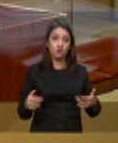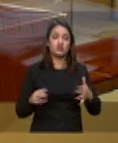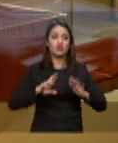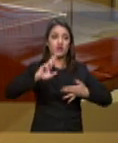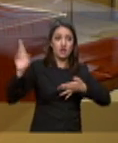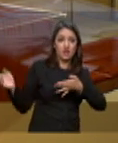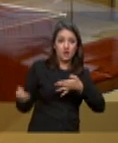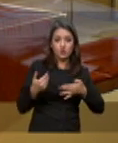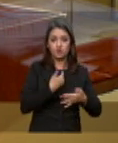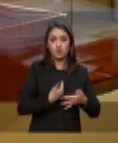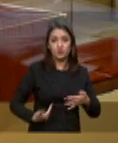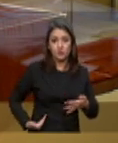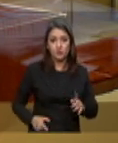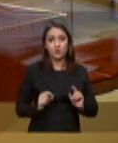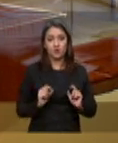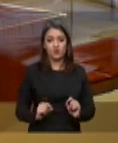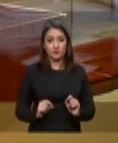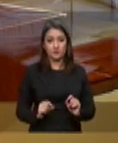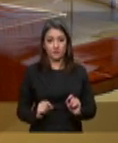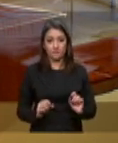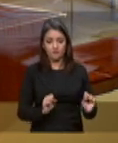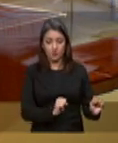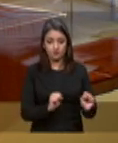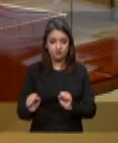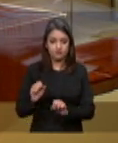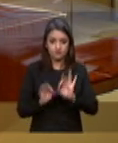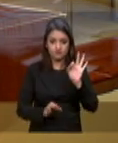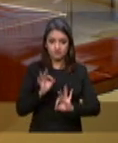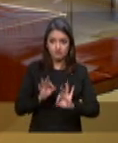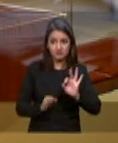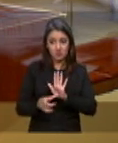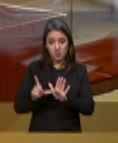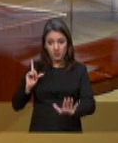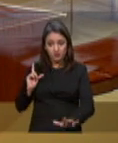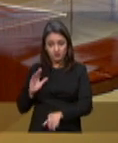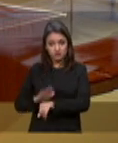que o acionamento do Poder Judiciário de uma forma prematura